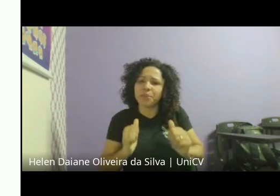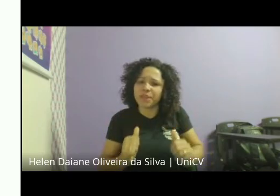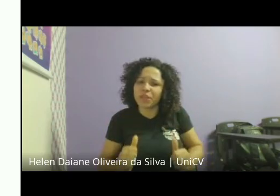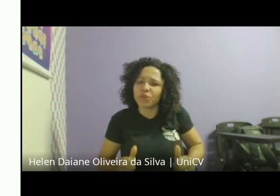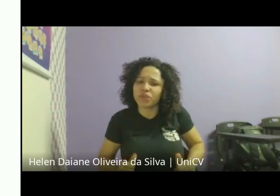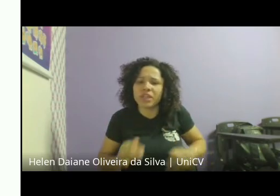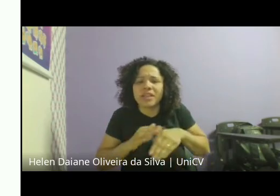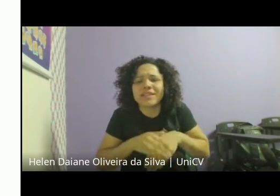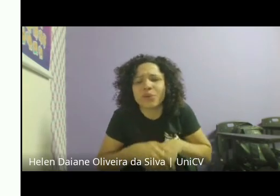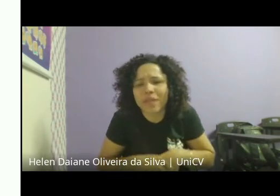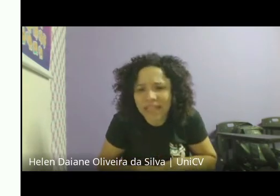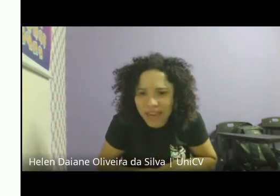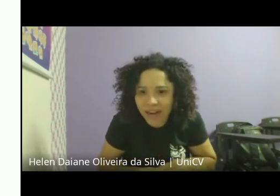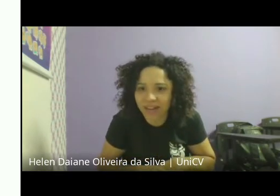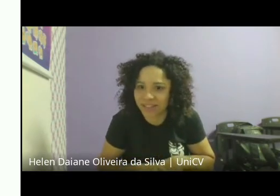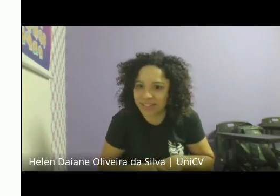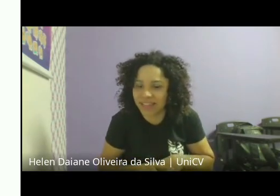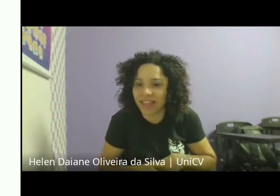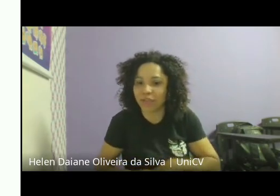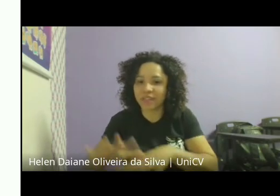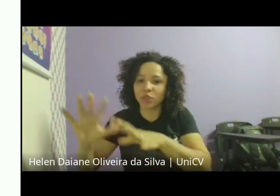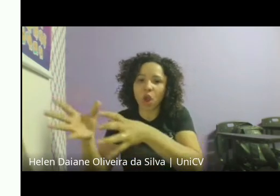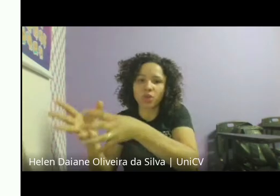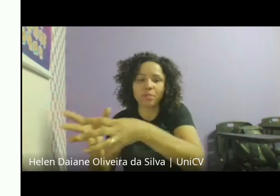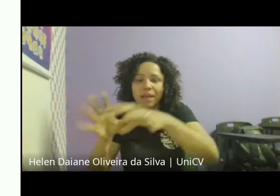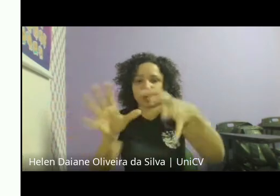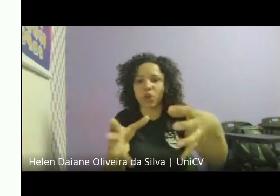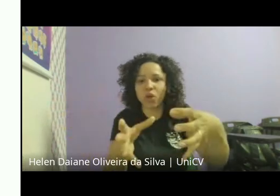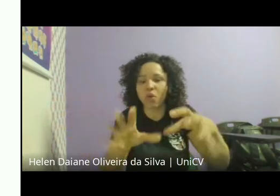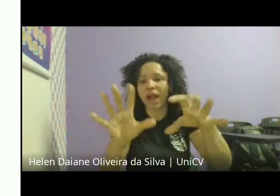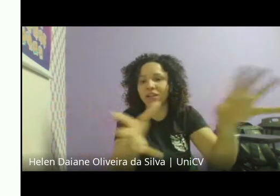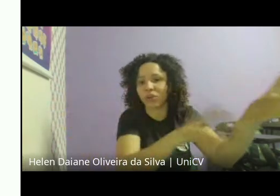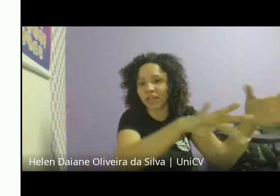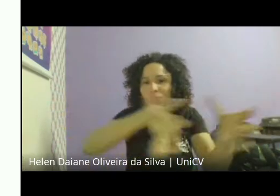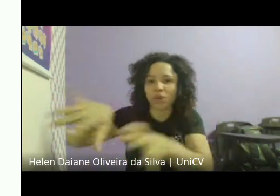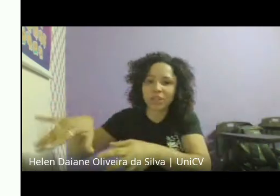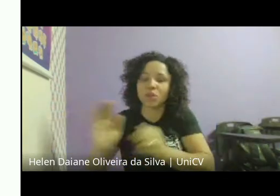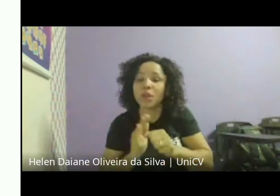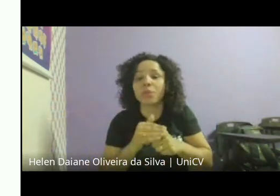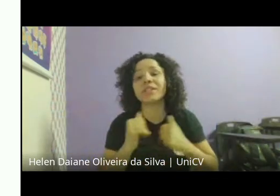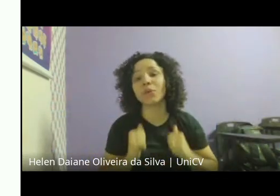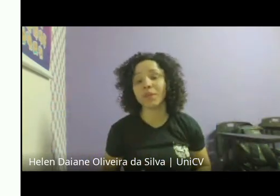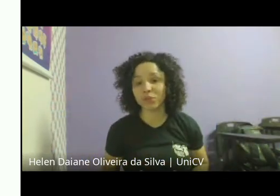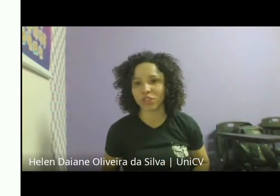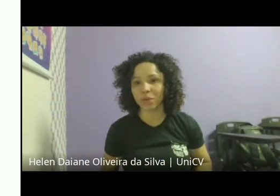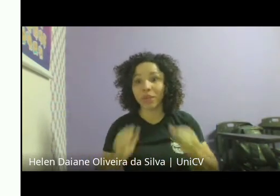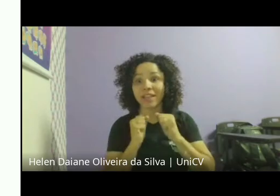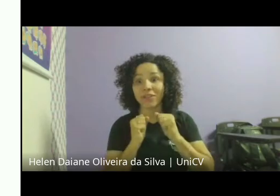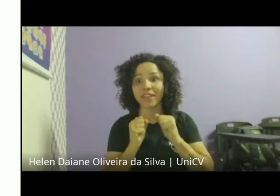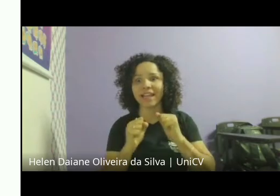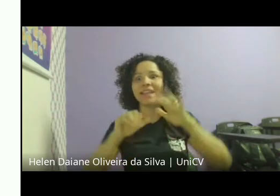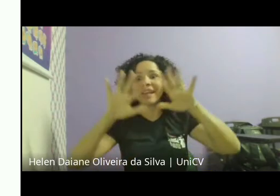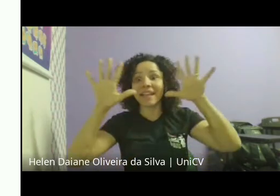Significa ser humilde, se humilhar. Então você troca os passos, troca o honrar, troca tudo isso por ser humilde,